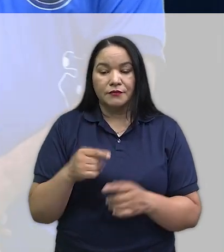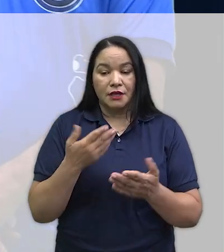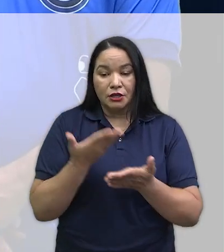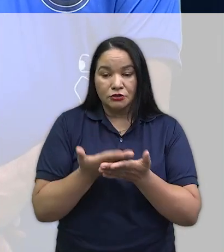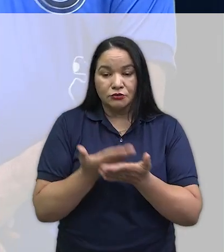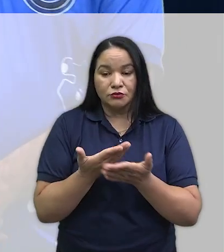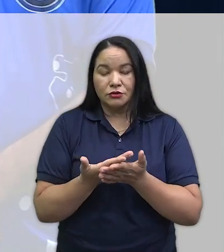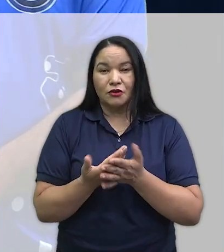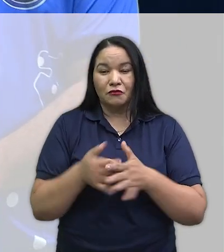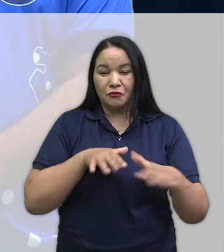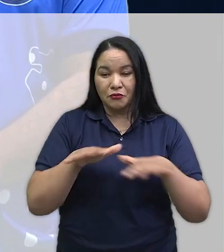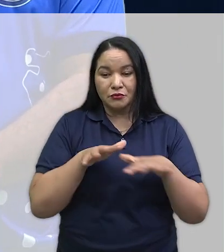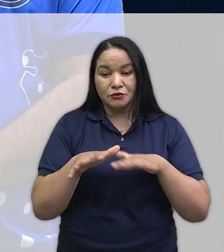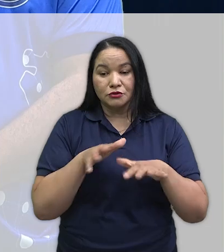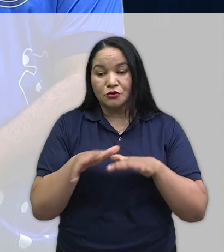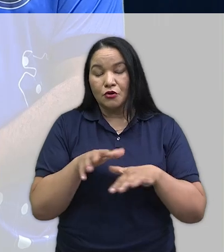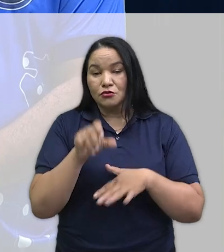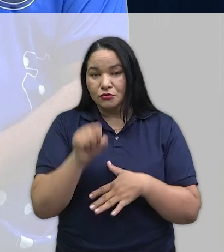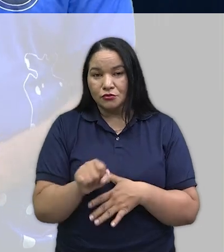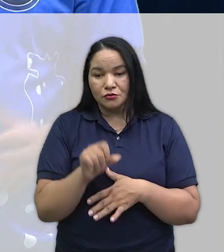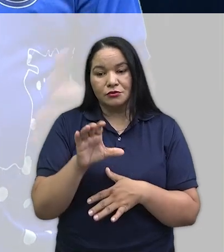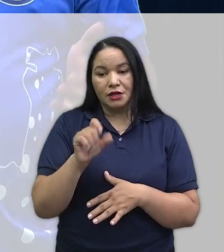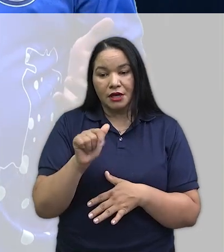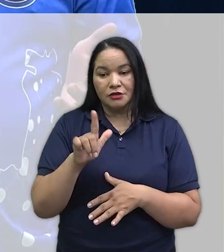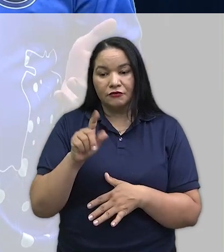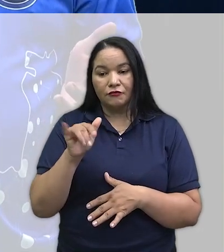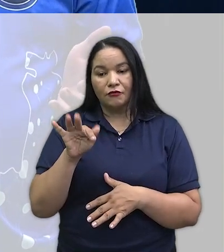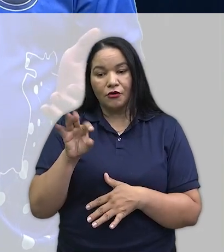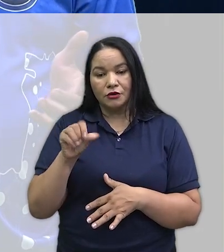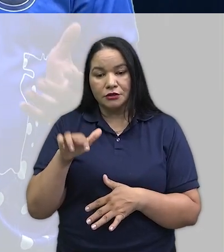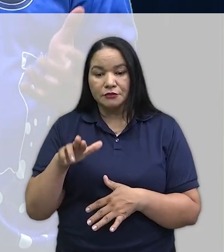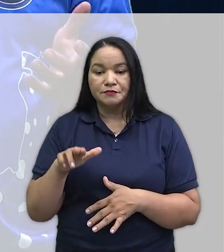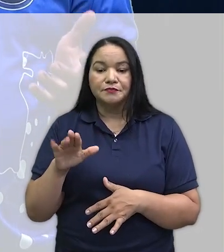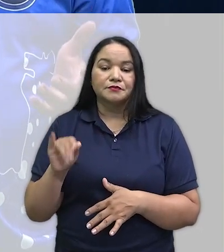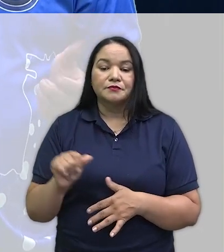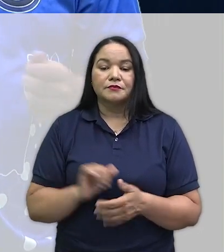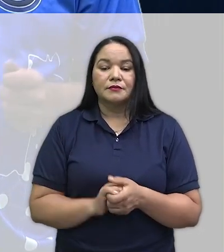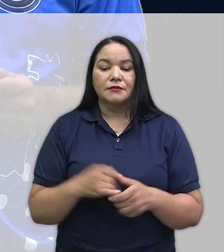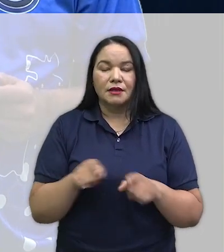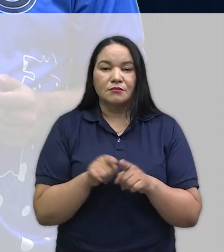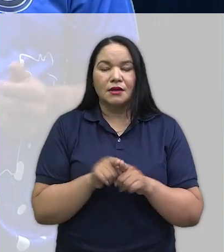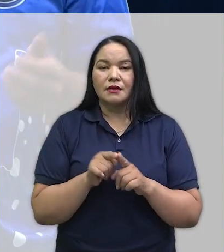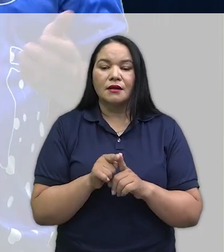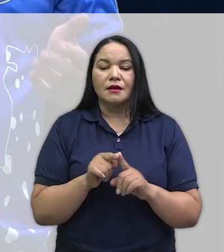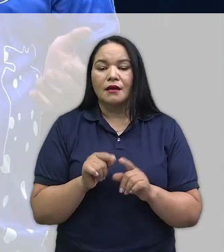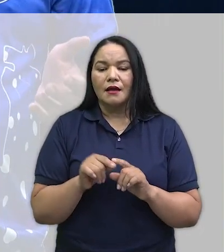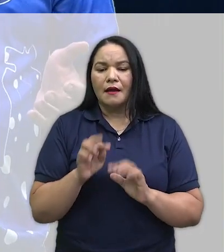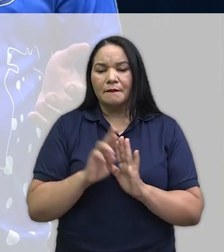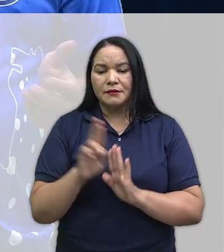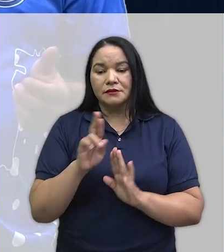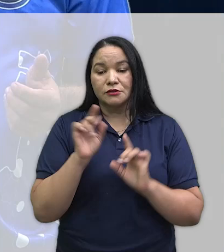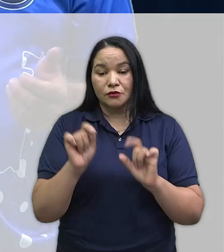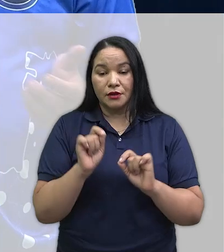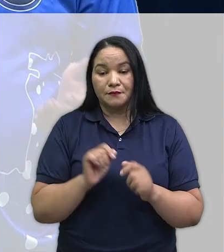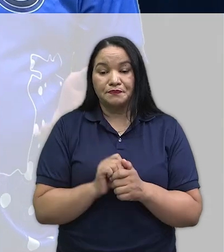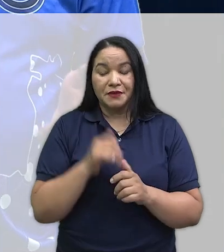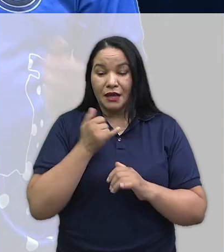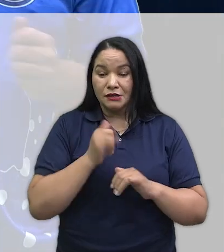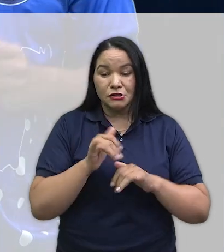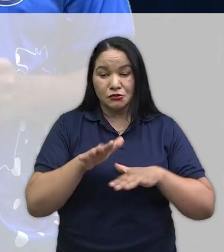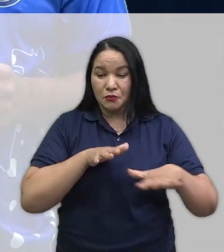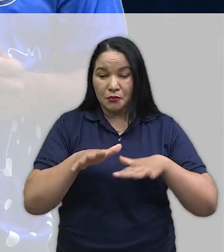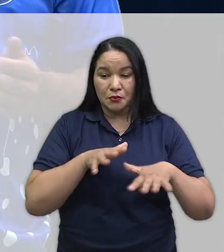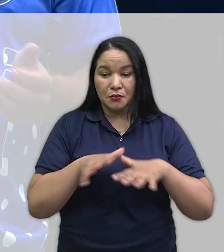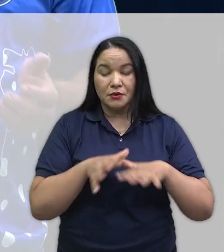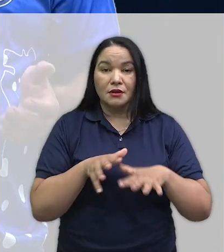que estudavam sismos no sul da Califórnia. Ela representa a energia sísmica liberada durante o